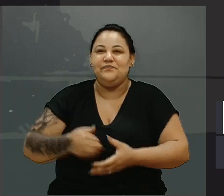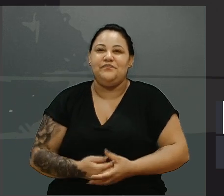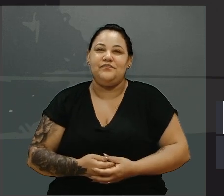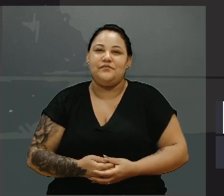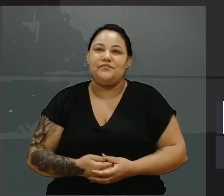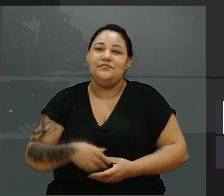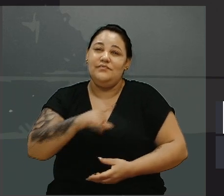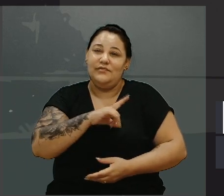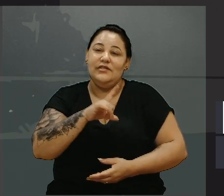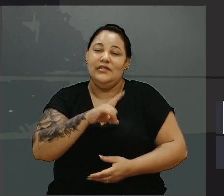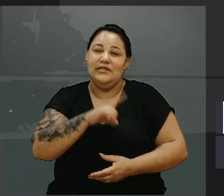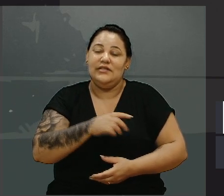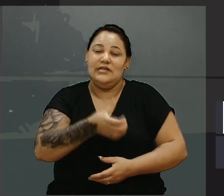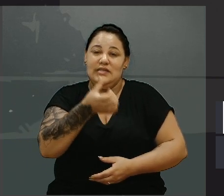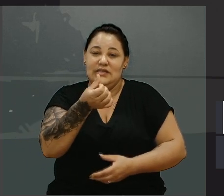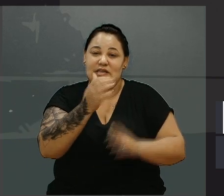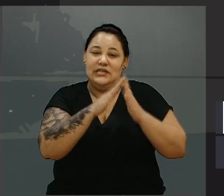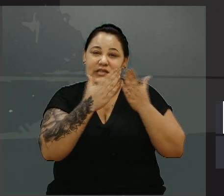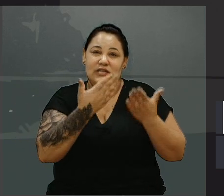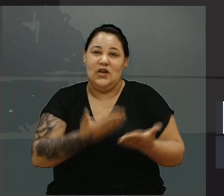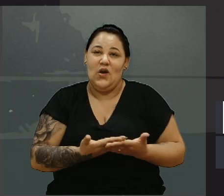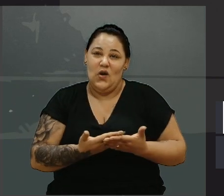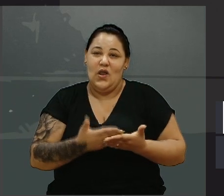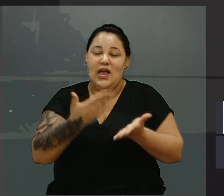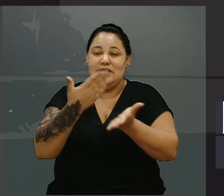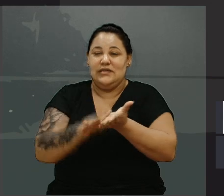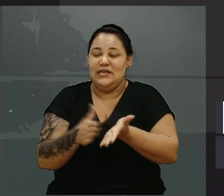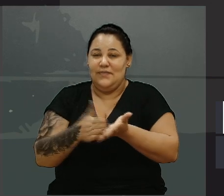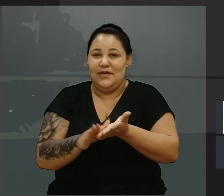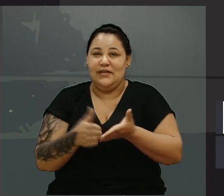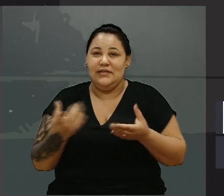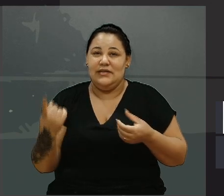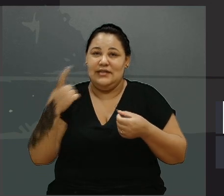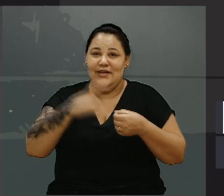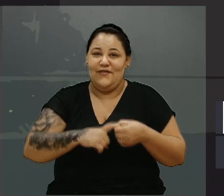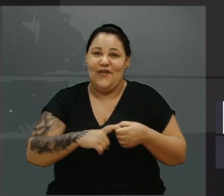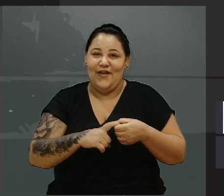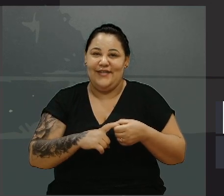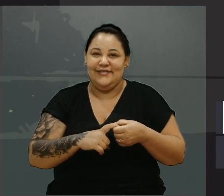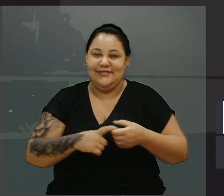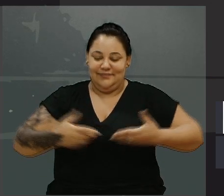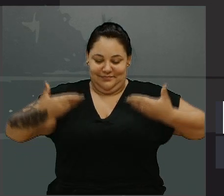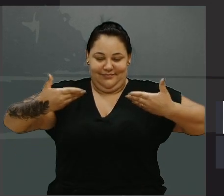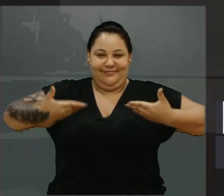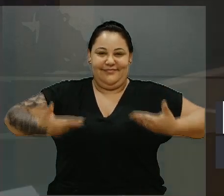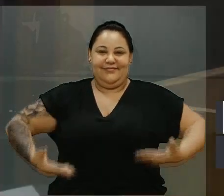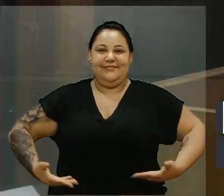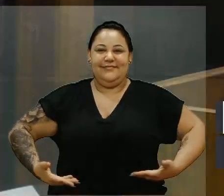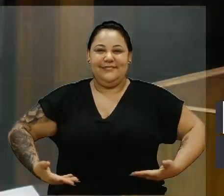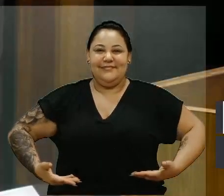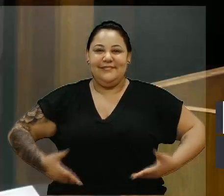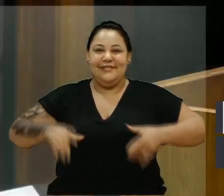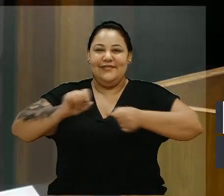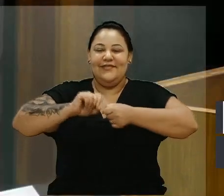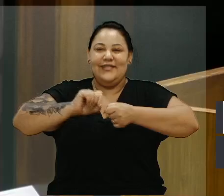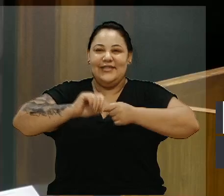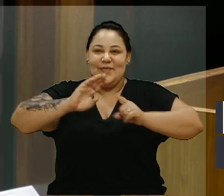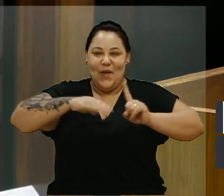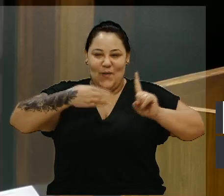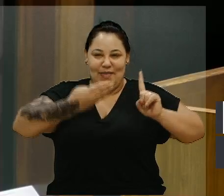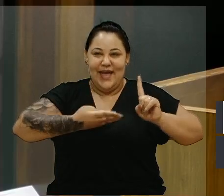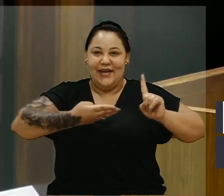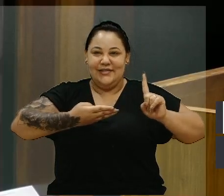6 escolas de samba, nessa retomada, né? Turma da equipe aí do gabinete fez uma homenagem aqui,